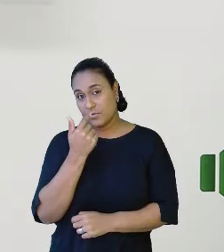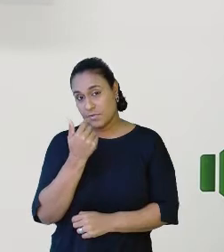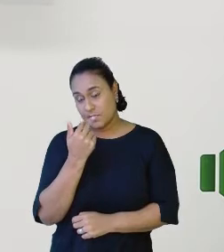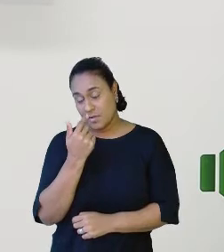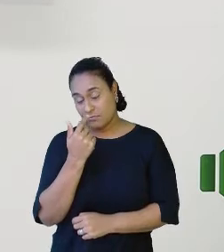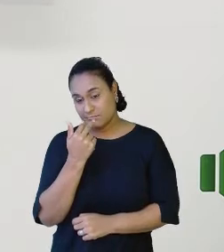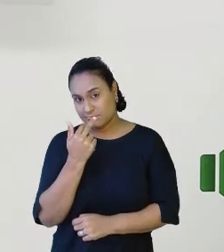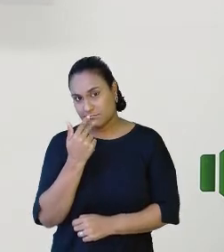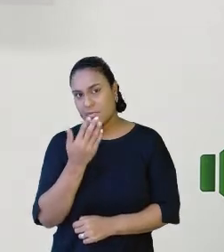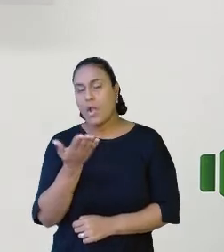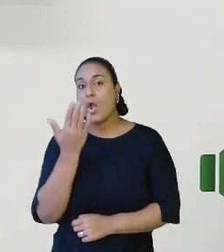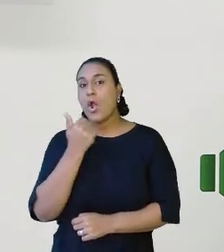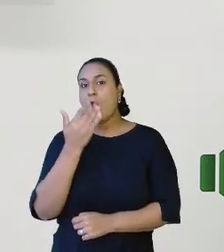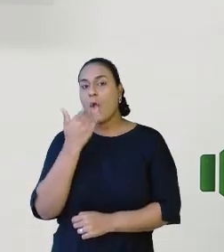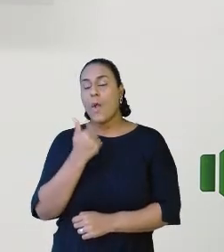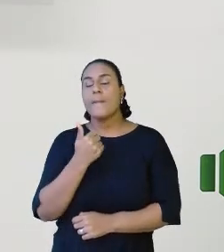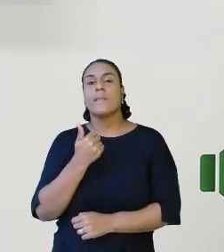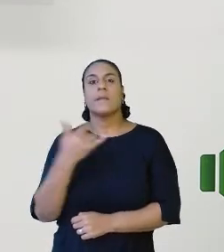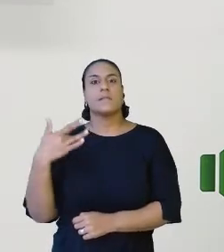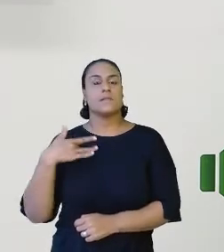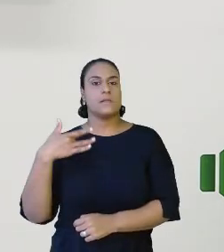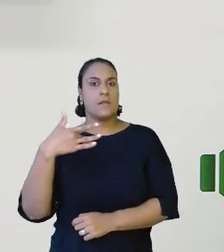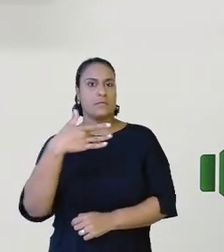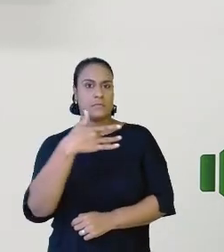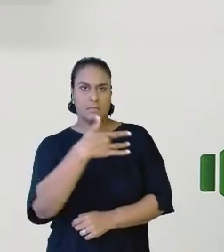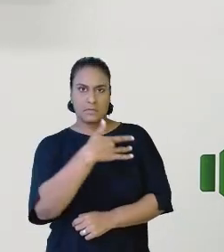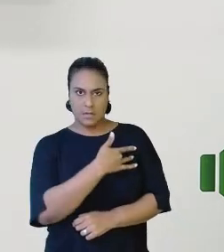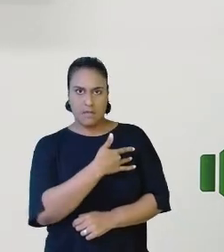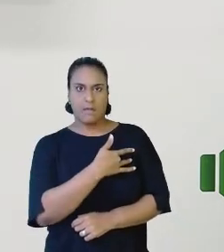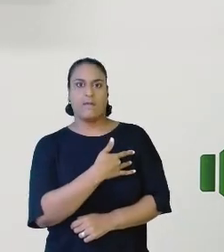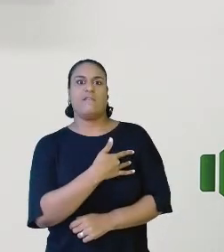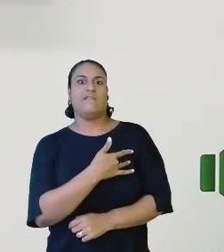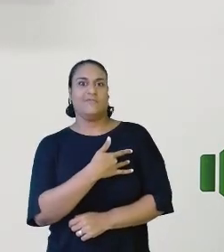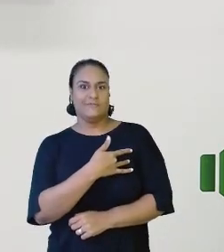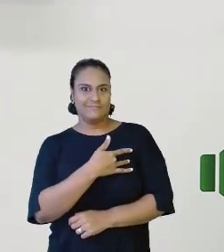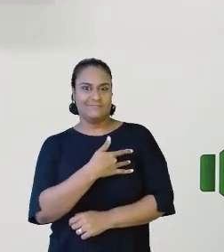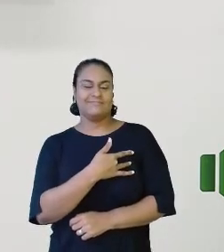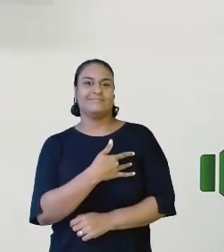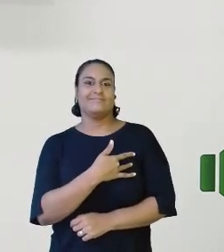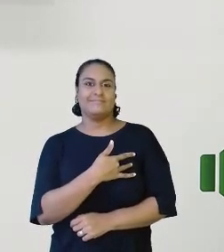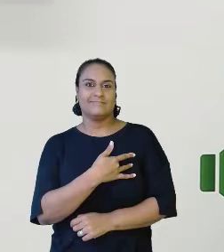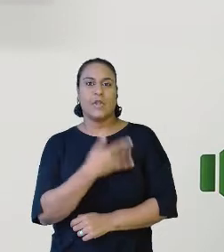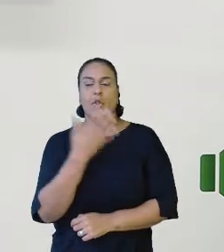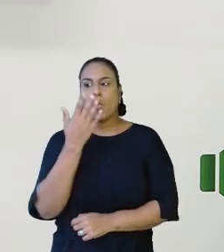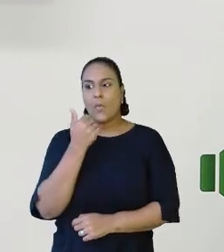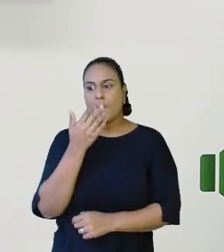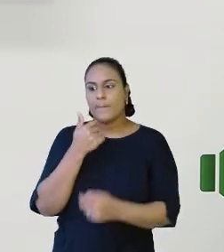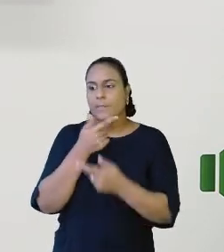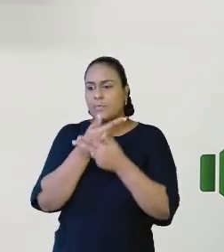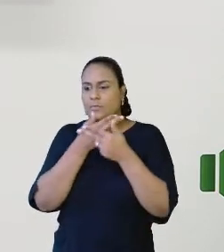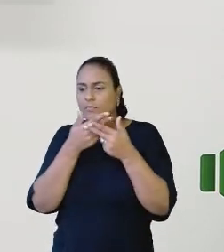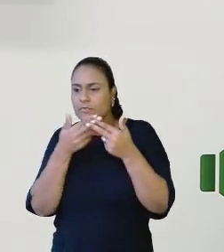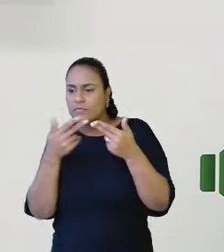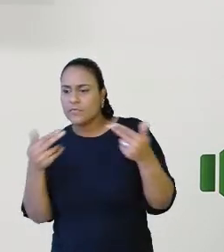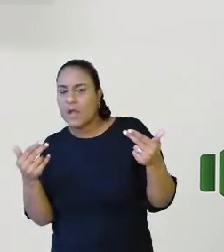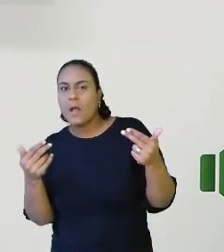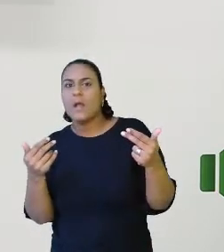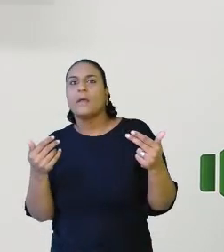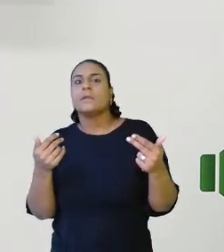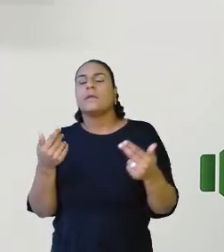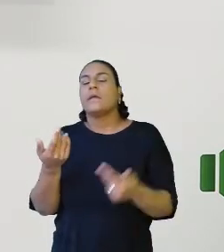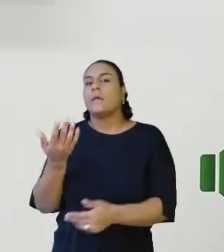bem, comer de maneira, fazer com que nós tenhamos saúde, comer alimentos saudáveis, então evitar